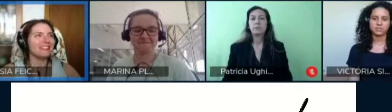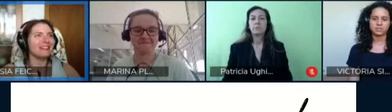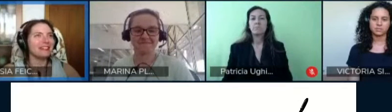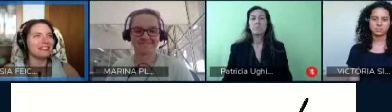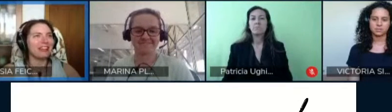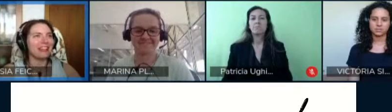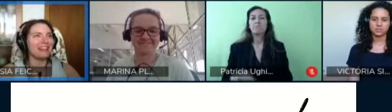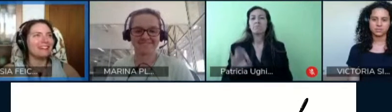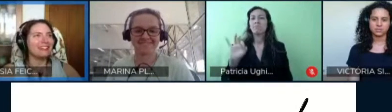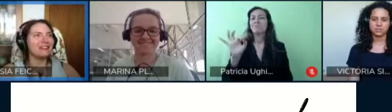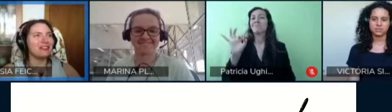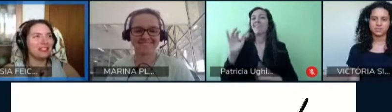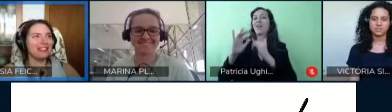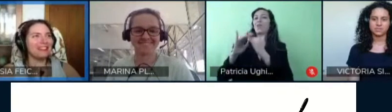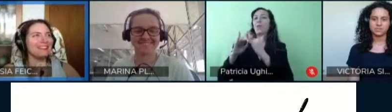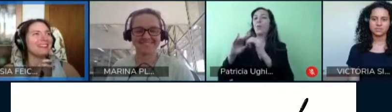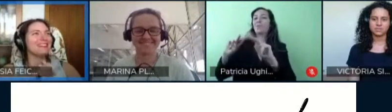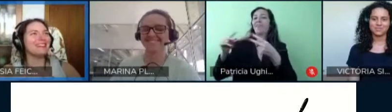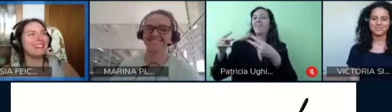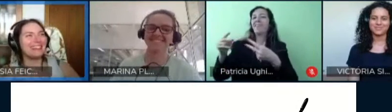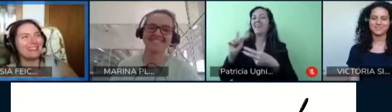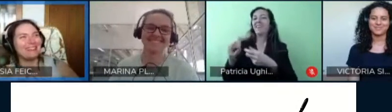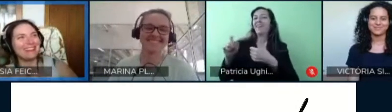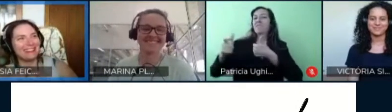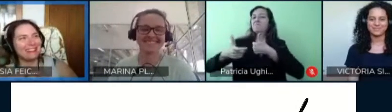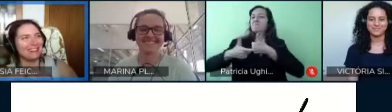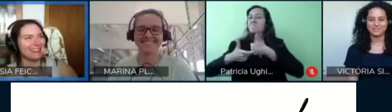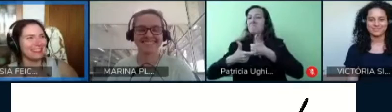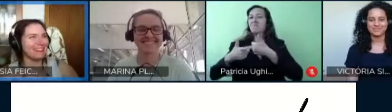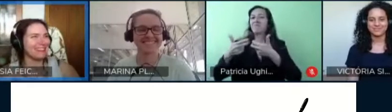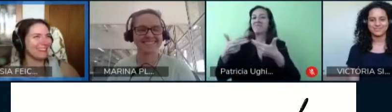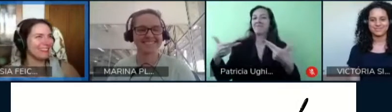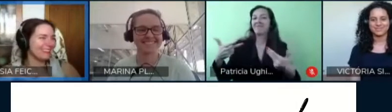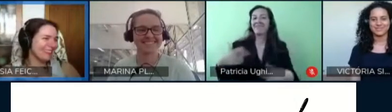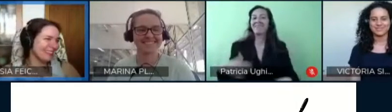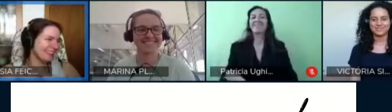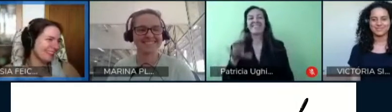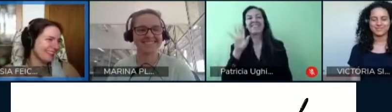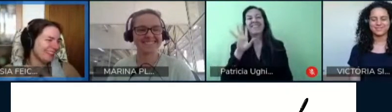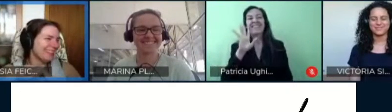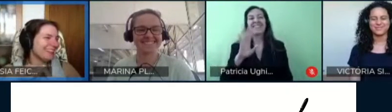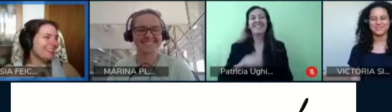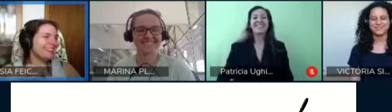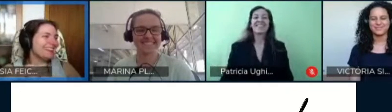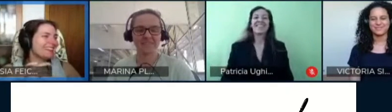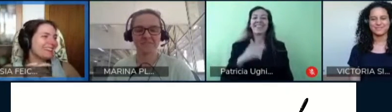youtuber, inscreva-se no canal, ative o sininho para receber as notificações.